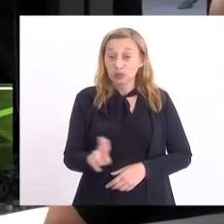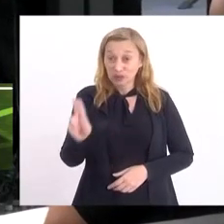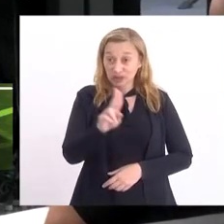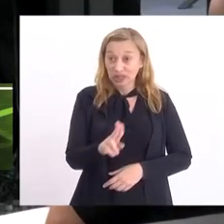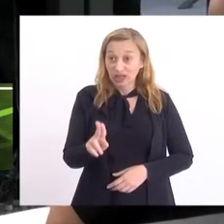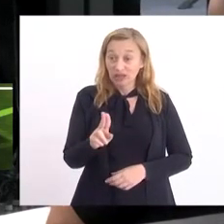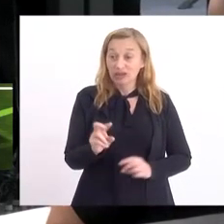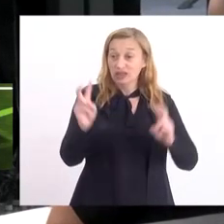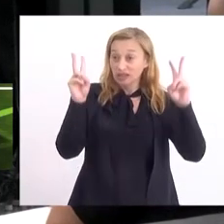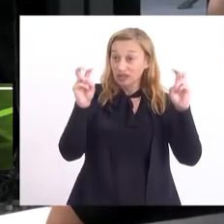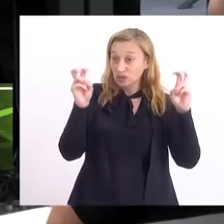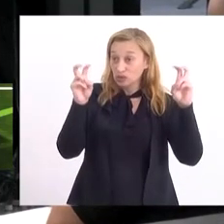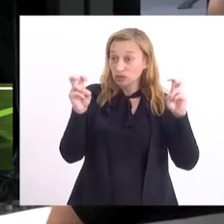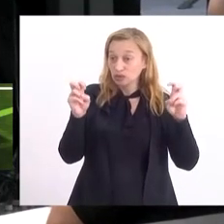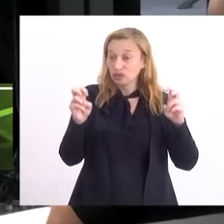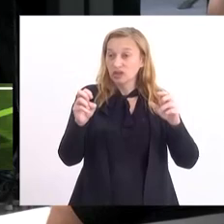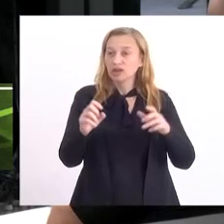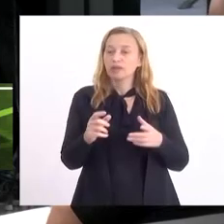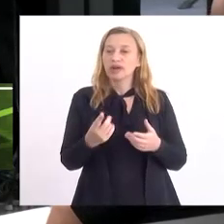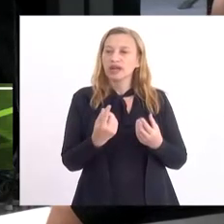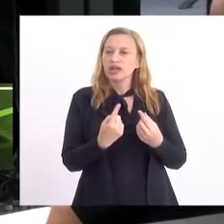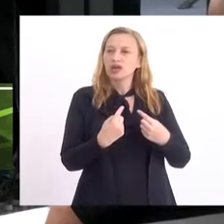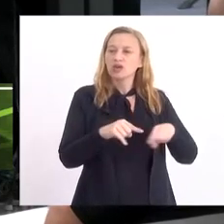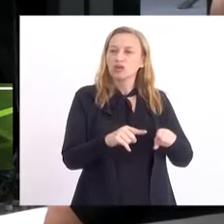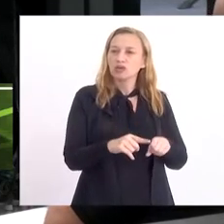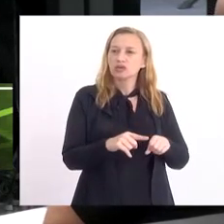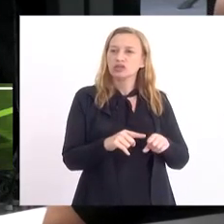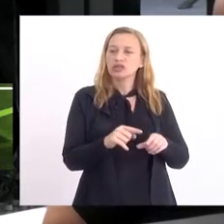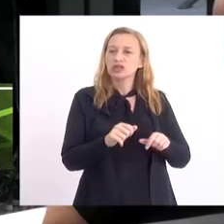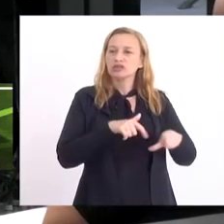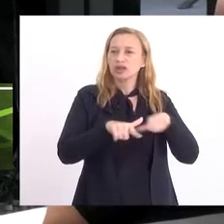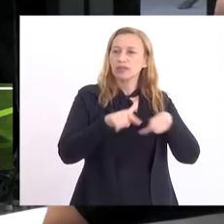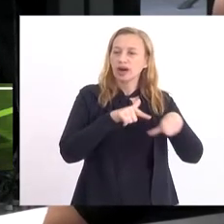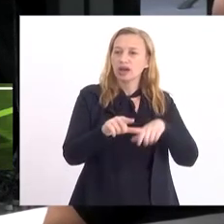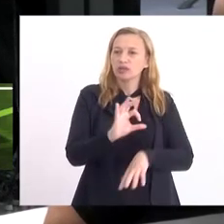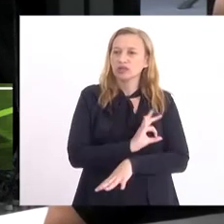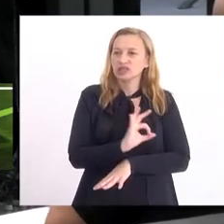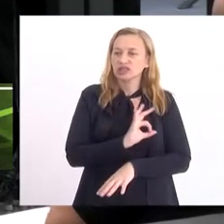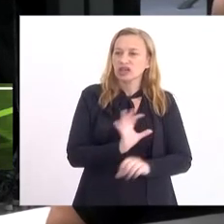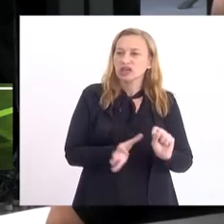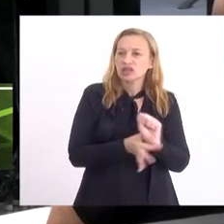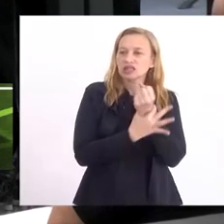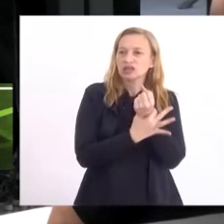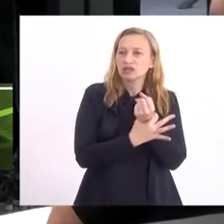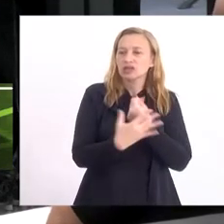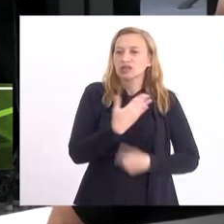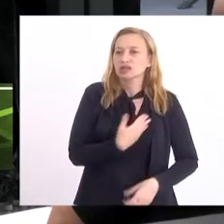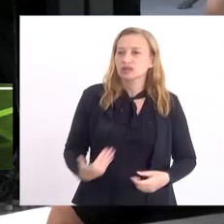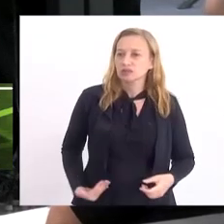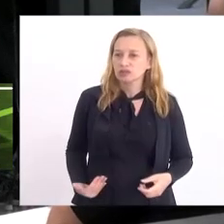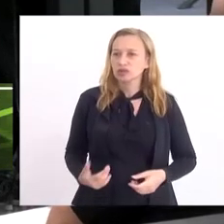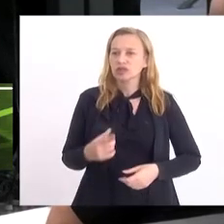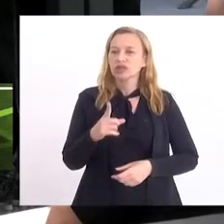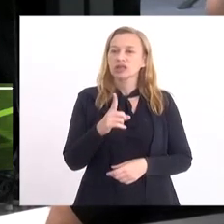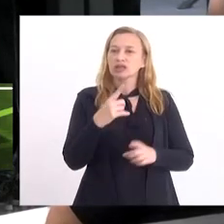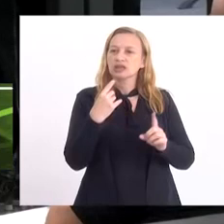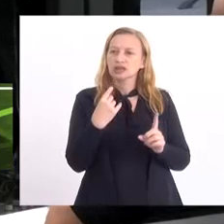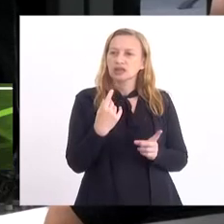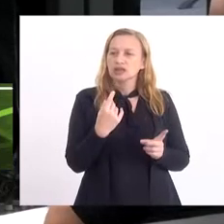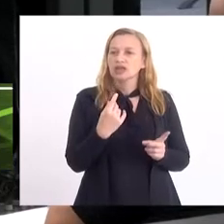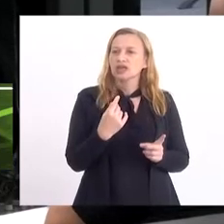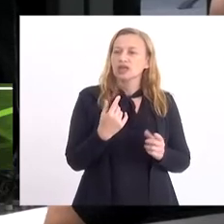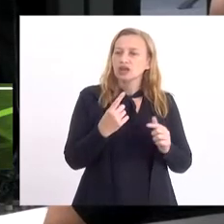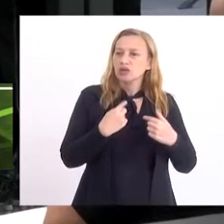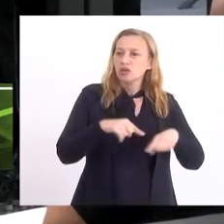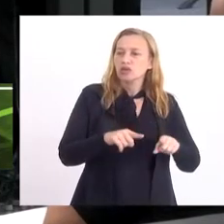esse episódio para satanizar a atividade policial da segurança pública e bateram nos servidores do Degase.